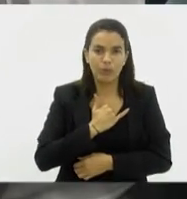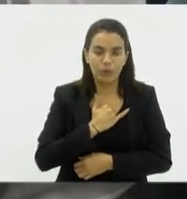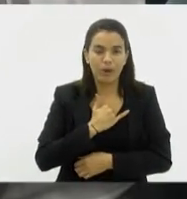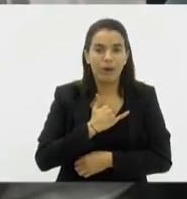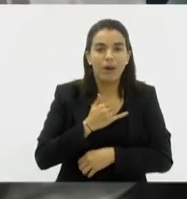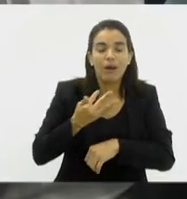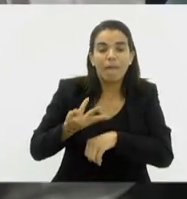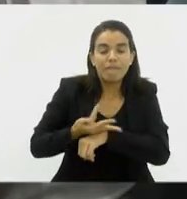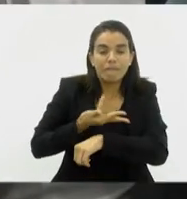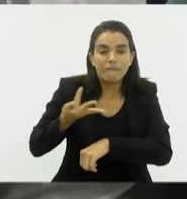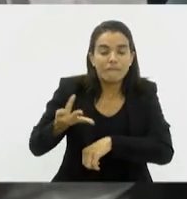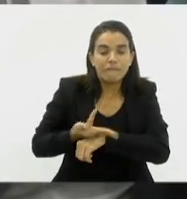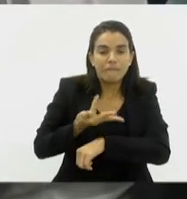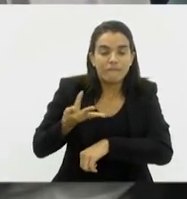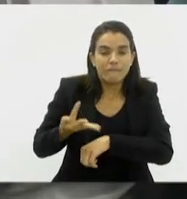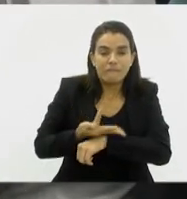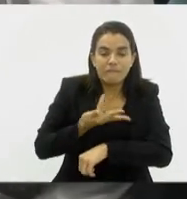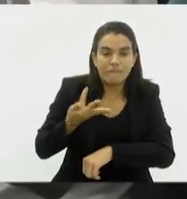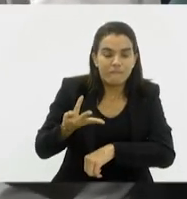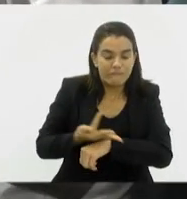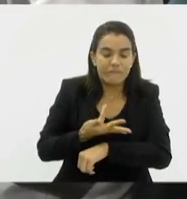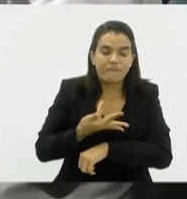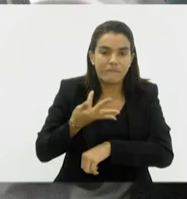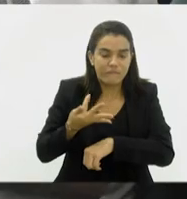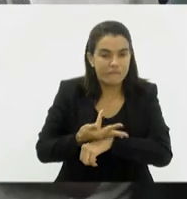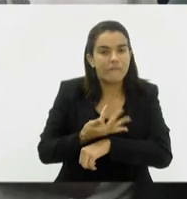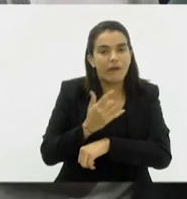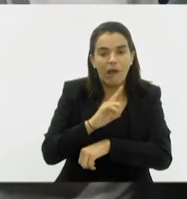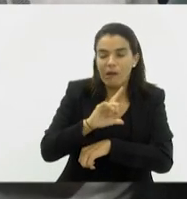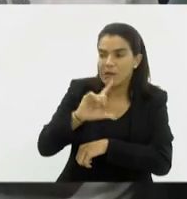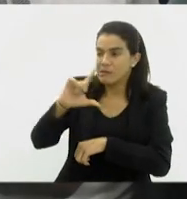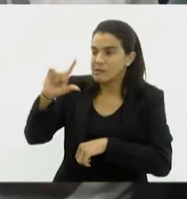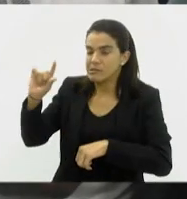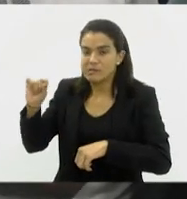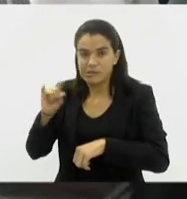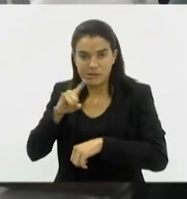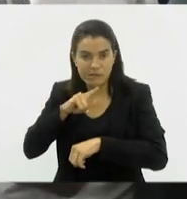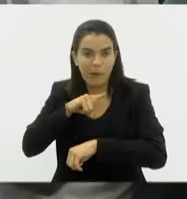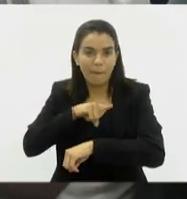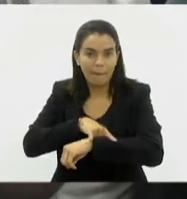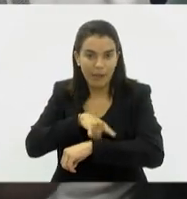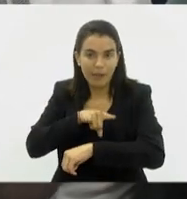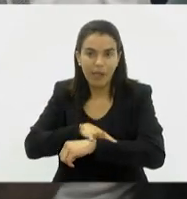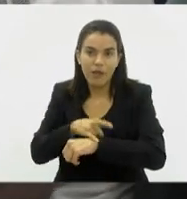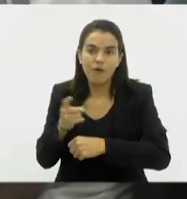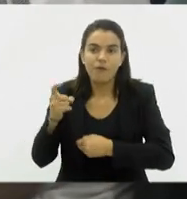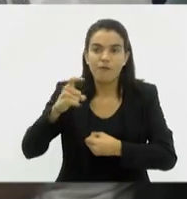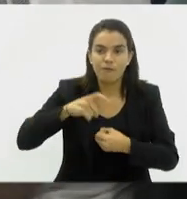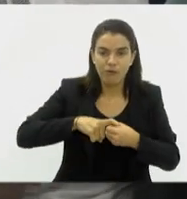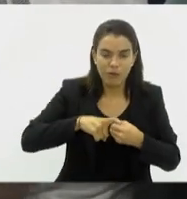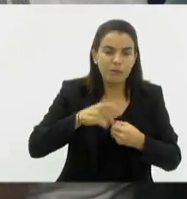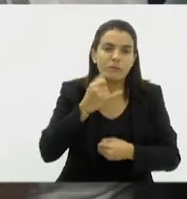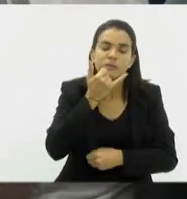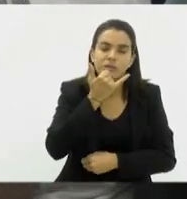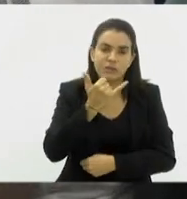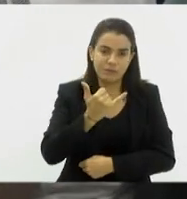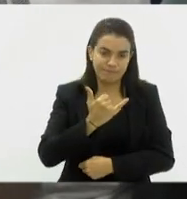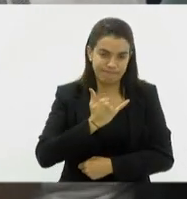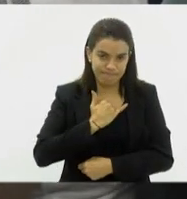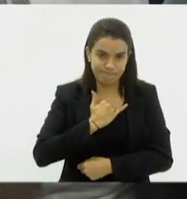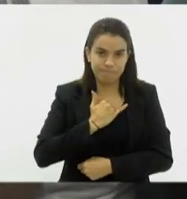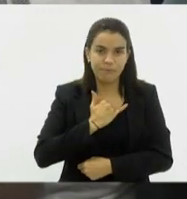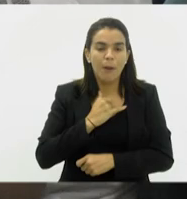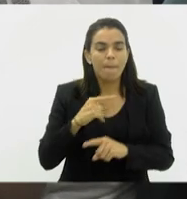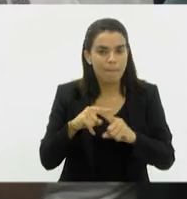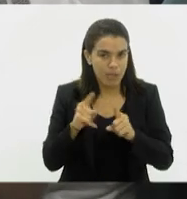sentada já desde o início e eu realmente me retirei fui a a toalete e Retornei mas eu peço desculpas à vossa excelência